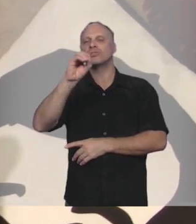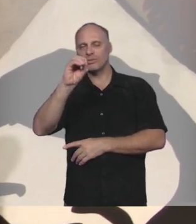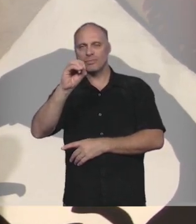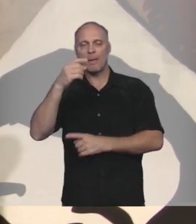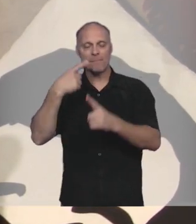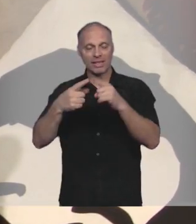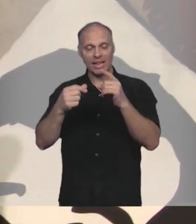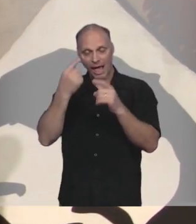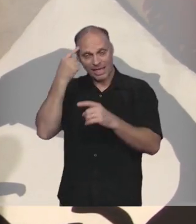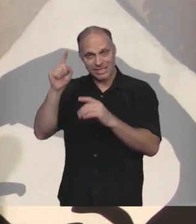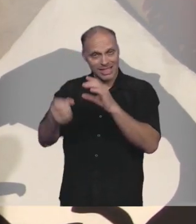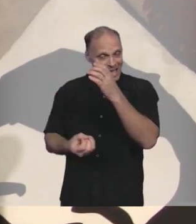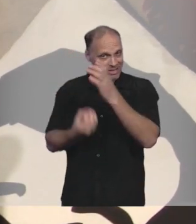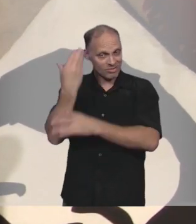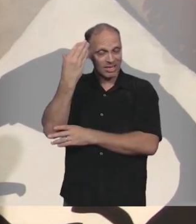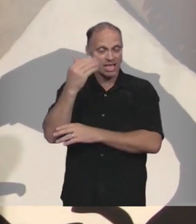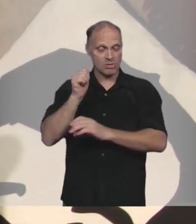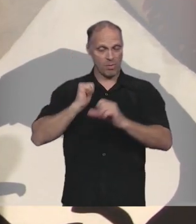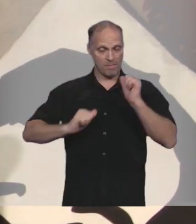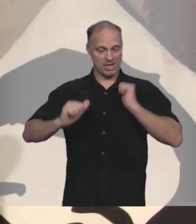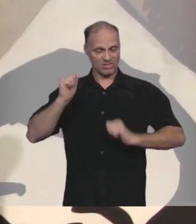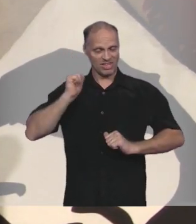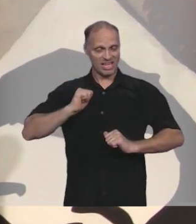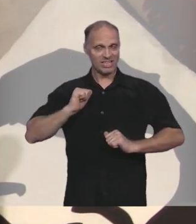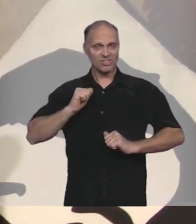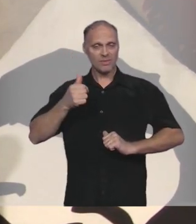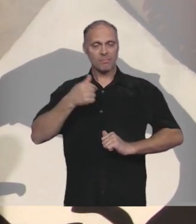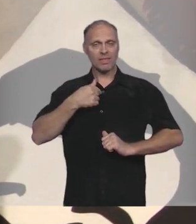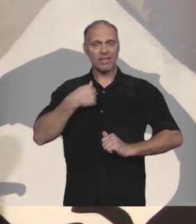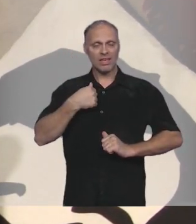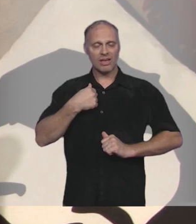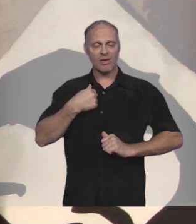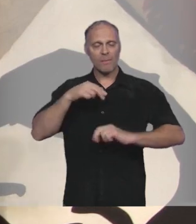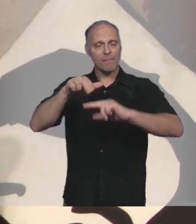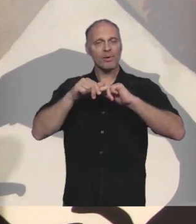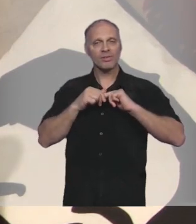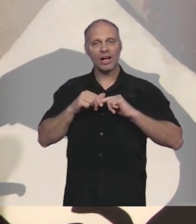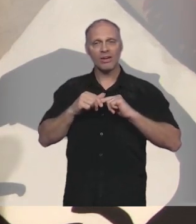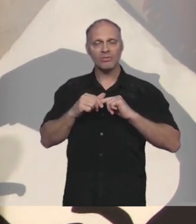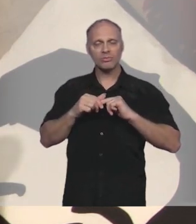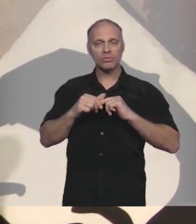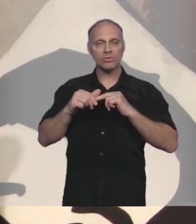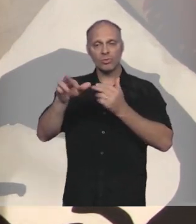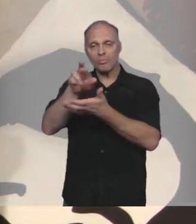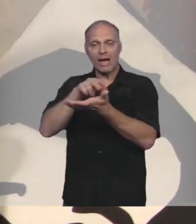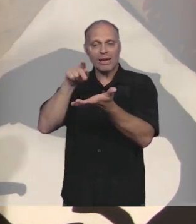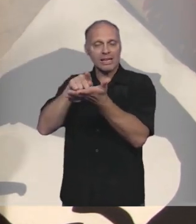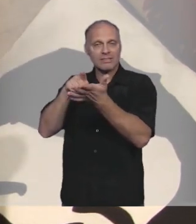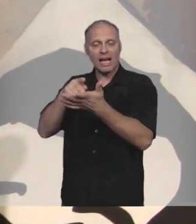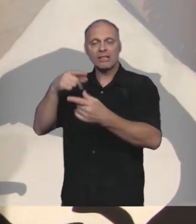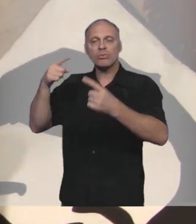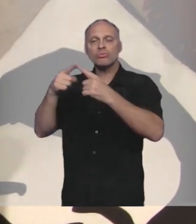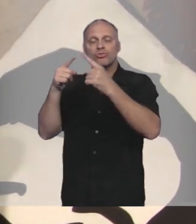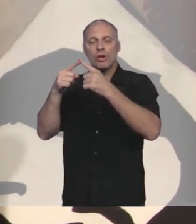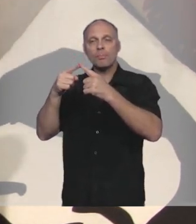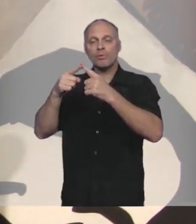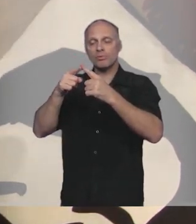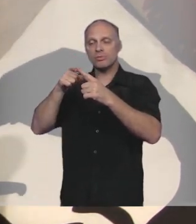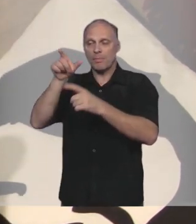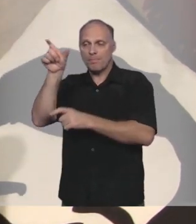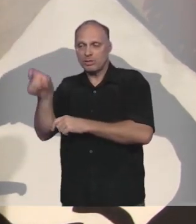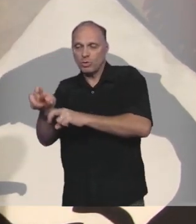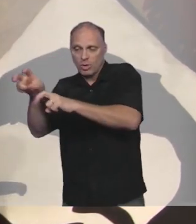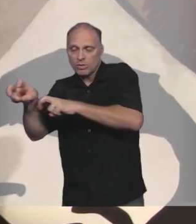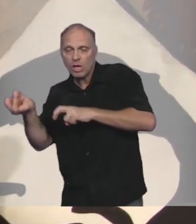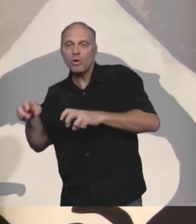eu dei vida a um tipo urbano, interiorano, enfim. Se for observar, muitas